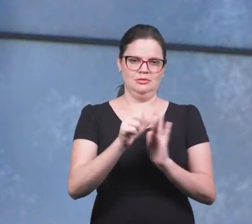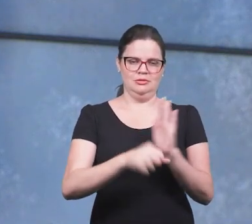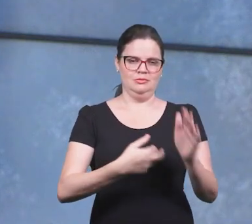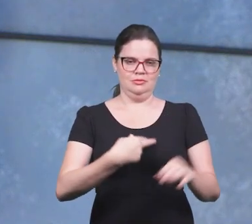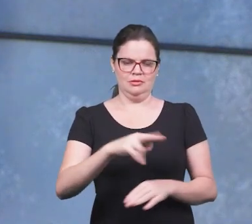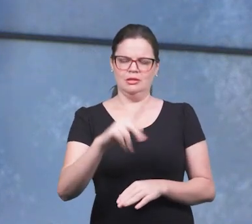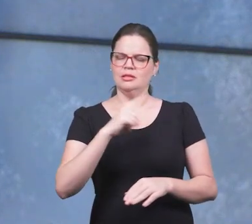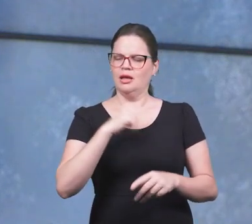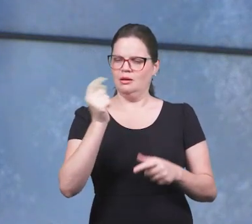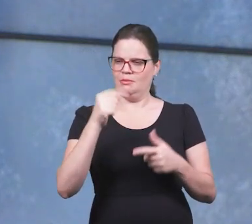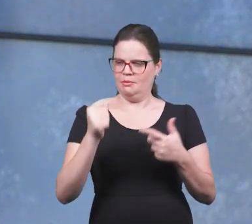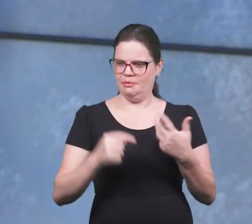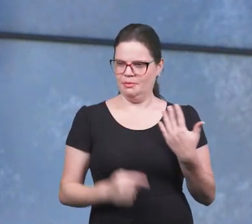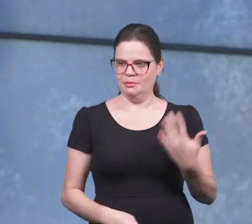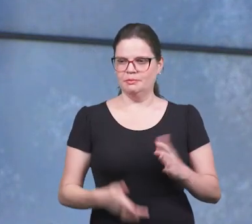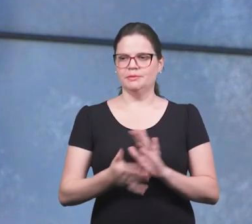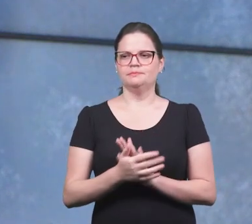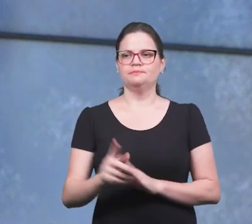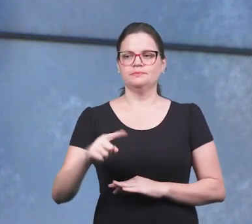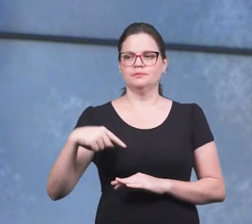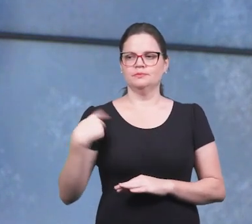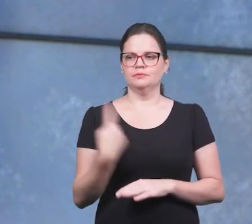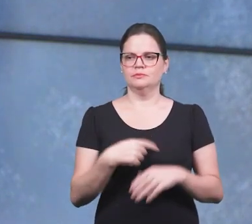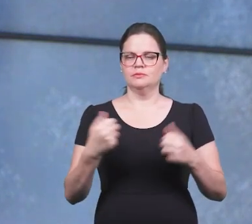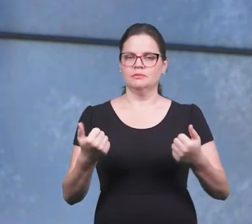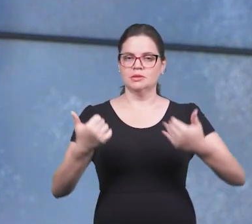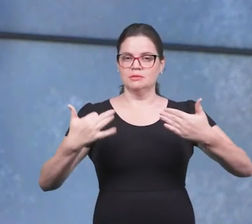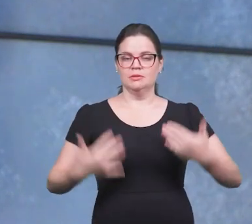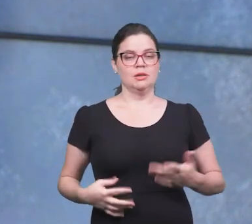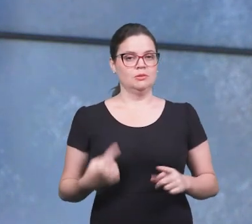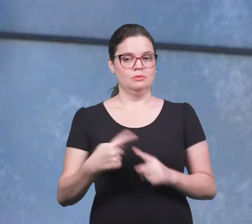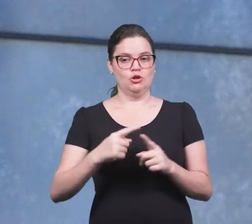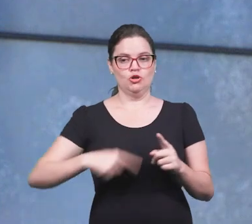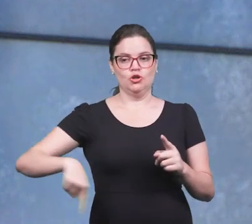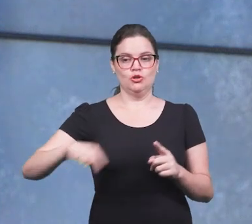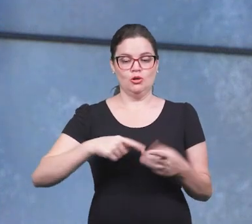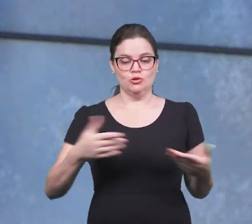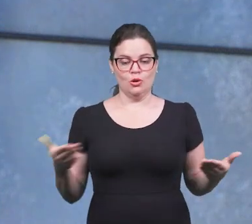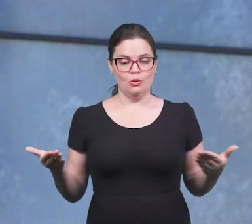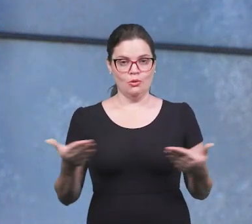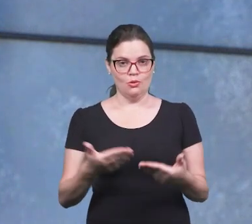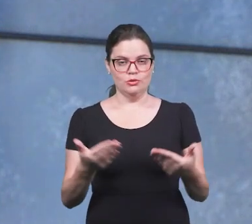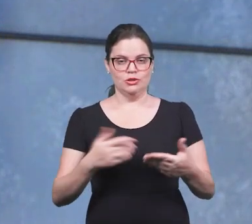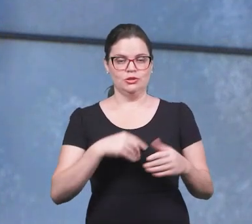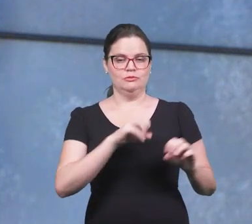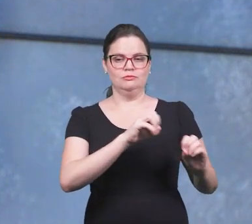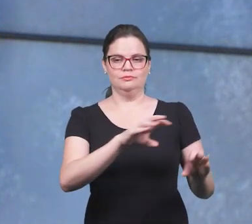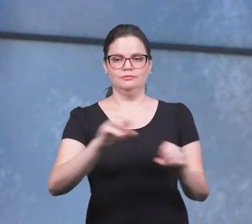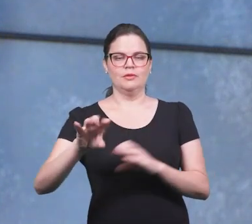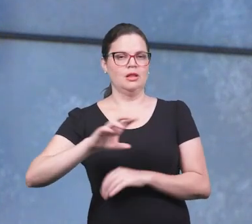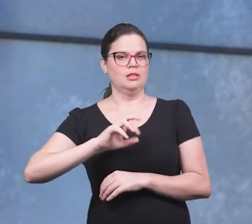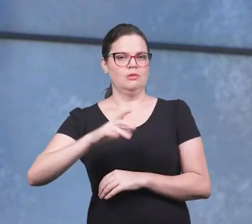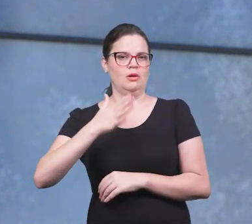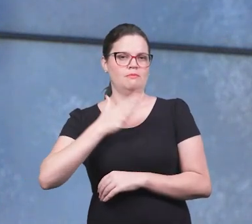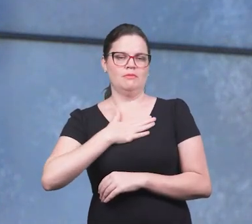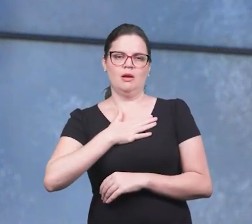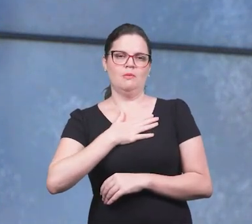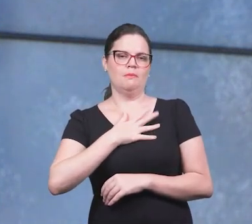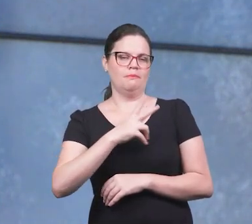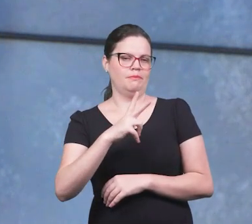isso porque o que nós iremos abordar aqui não são conclusões pessoais, né, mas